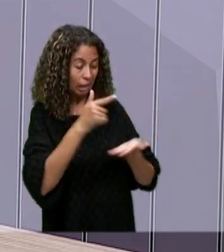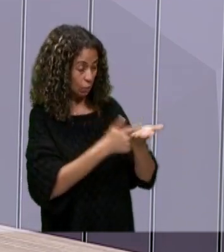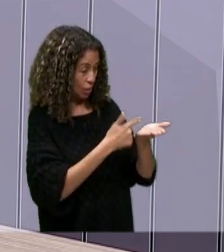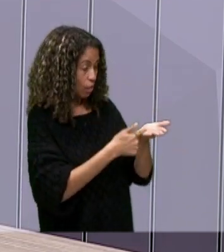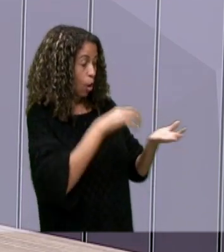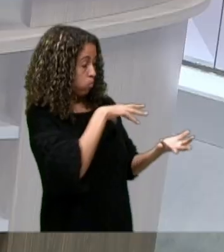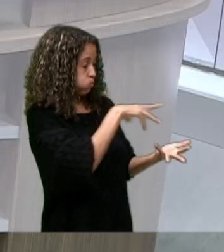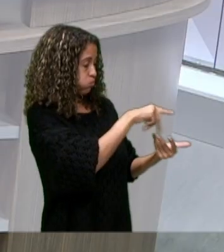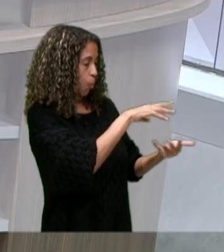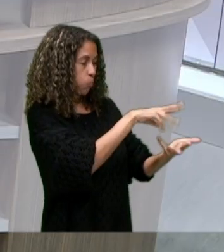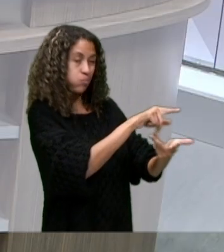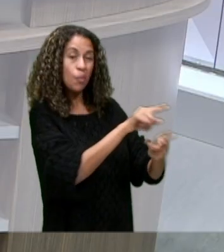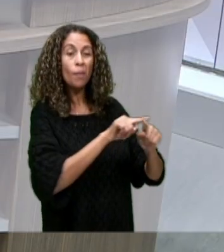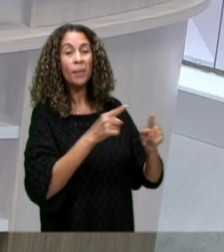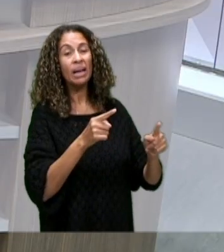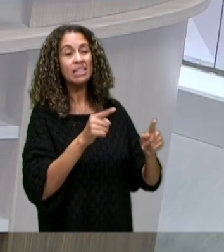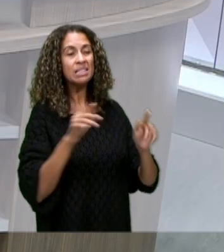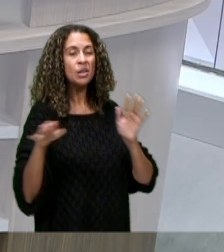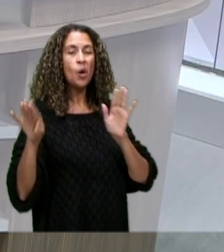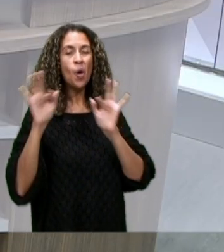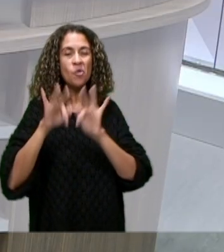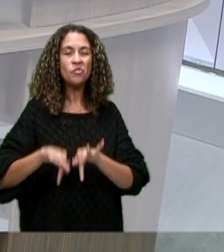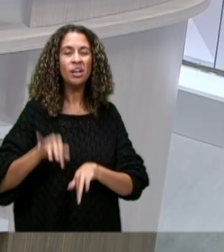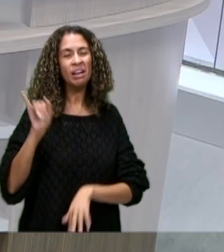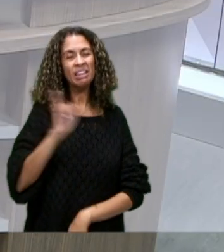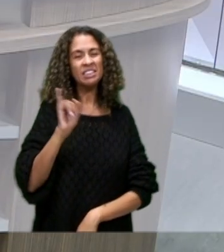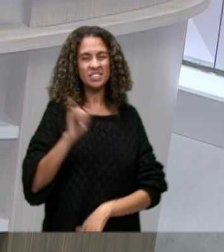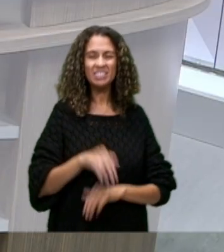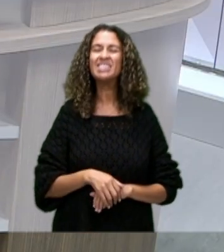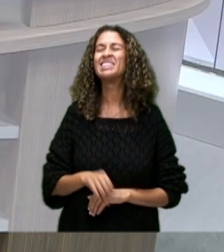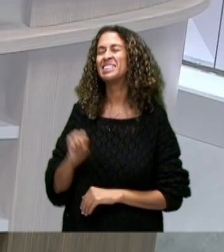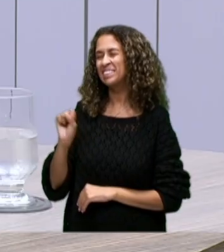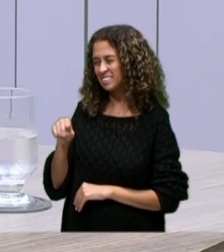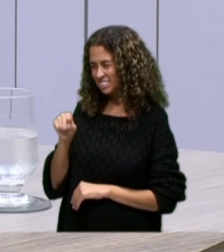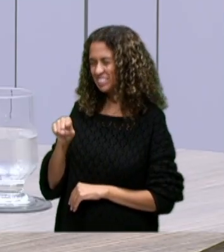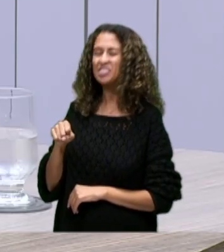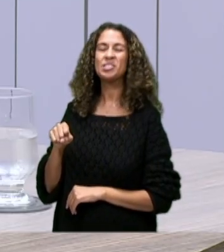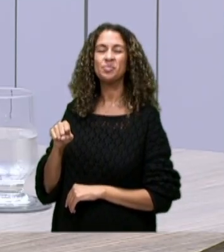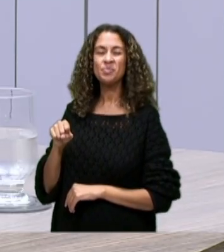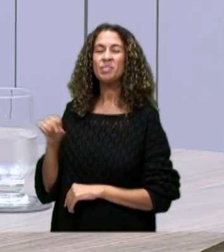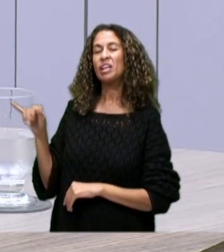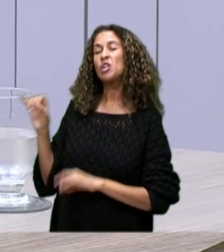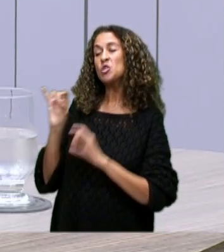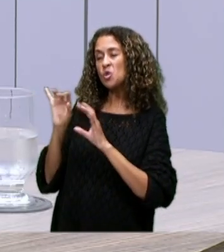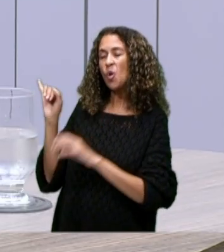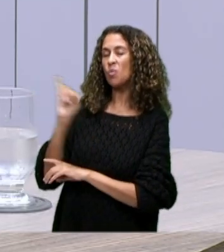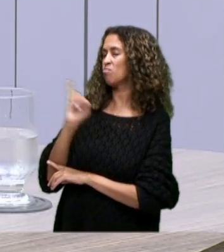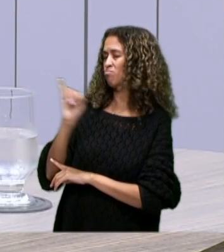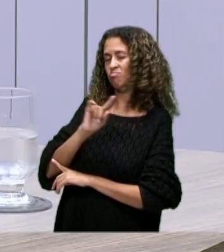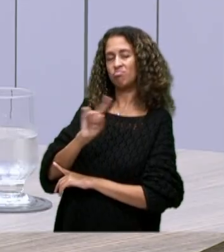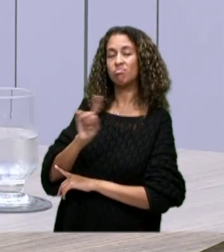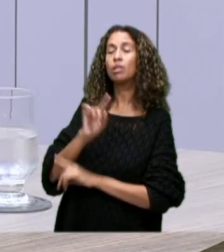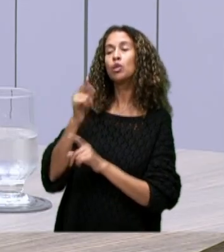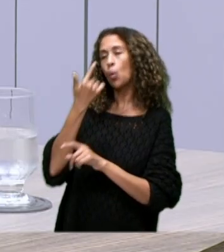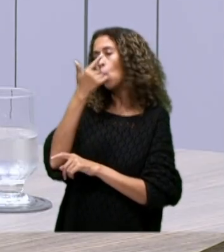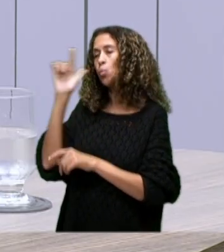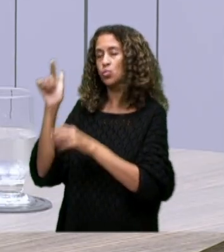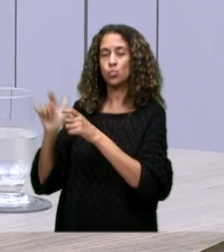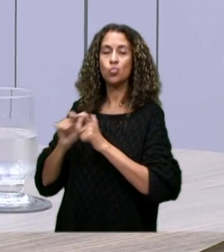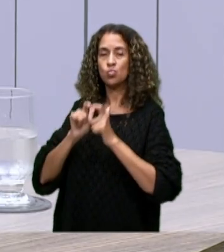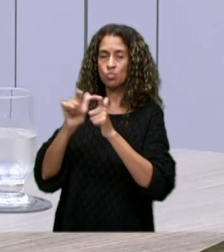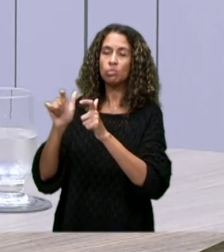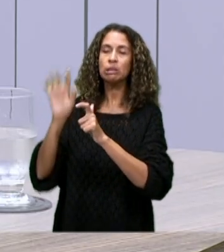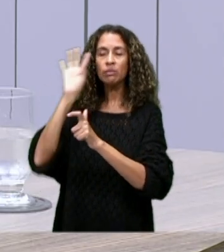acabei em Itajaí, né? E acabou em Itajaí. A história se passa só em Itajaí, claro que eu cito outros lugares do mundo, onde acontecem